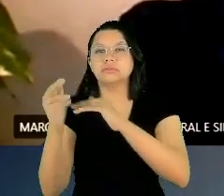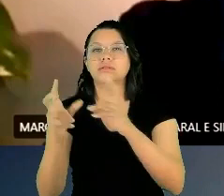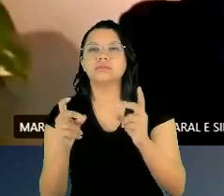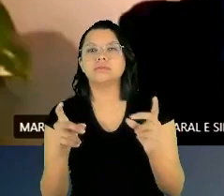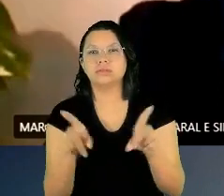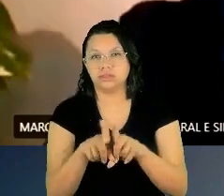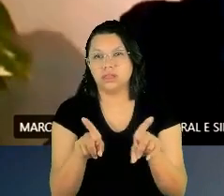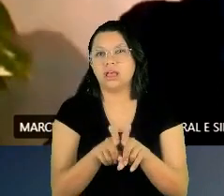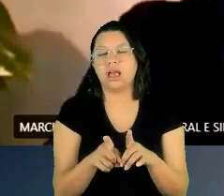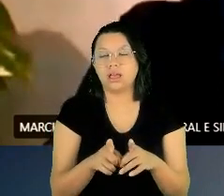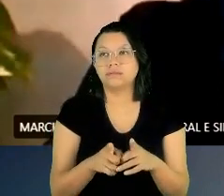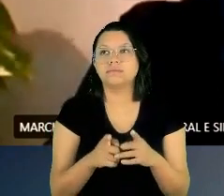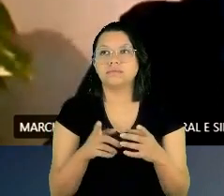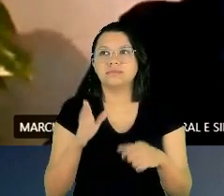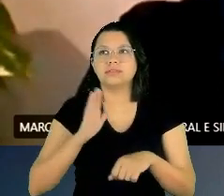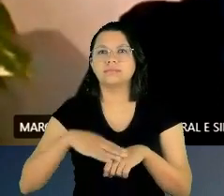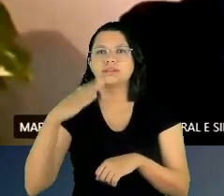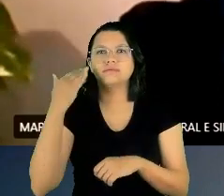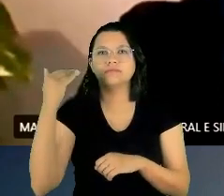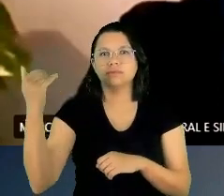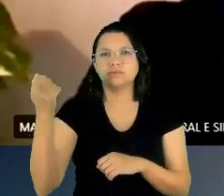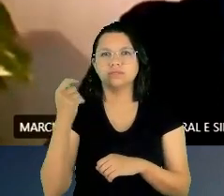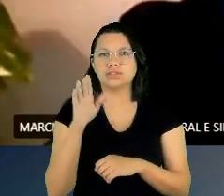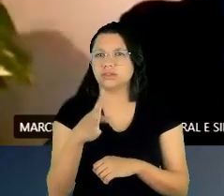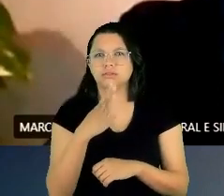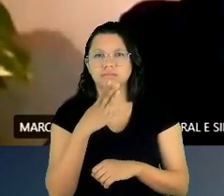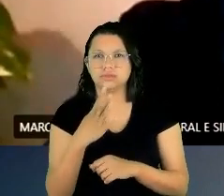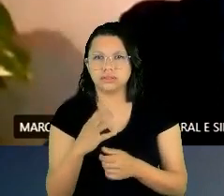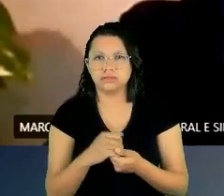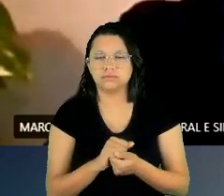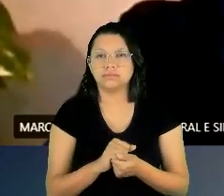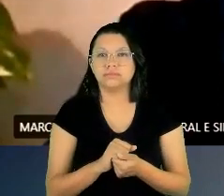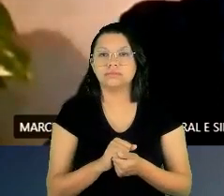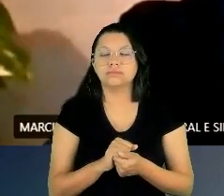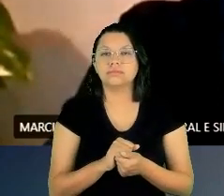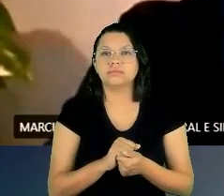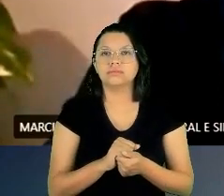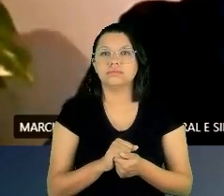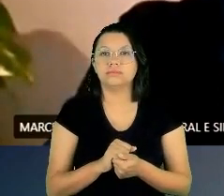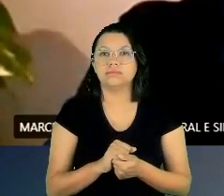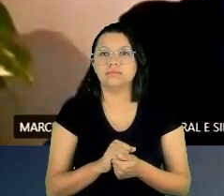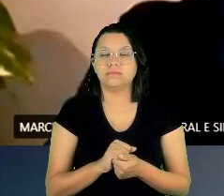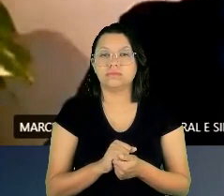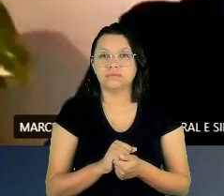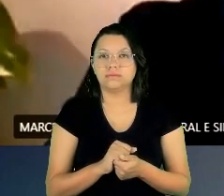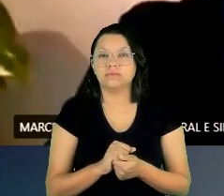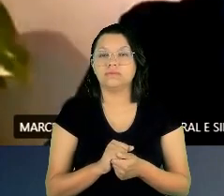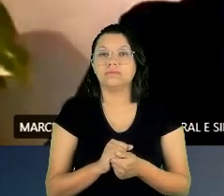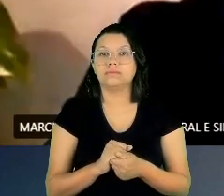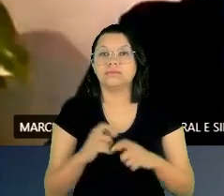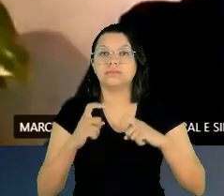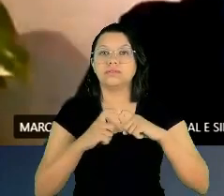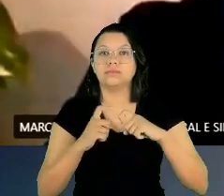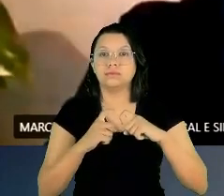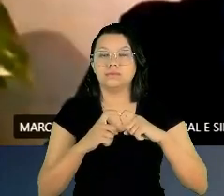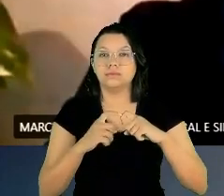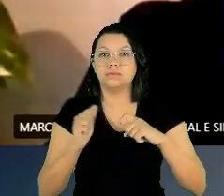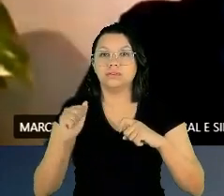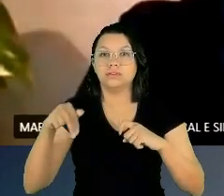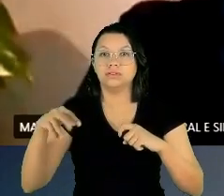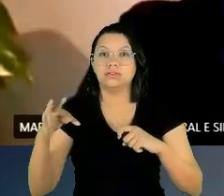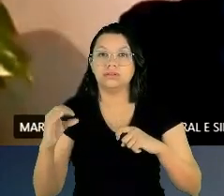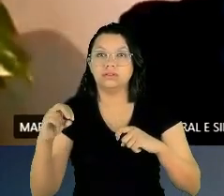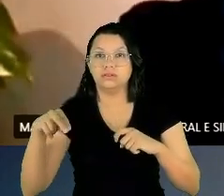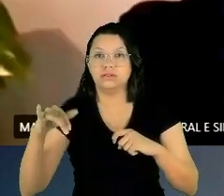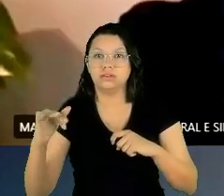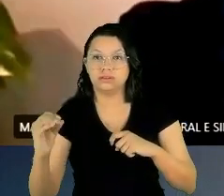nesse processo automático também. O caso mais famoso, que você já deve ter ouvido falar, que o Dr. Antônio Damasio,